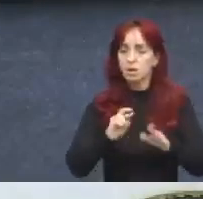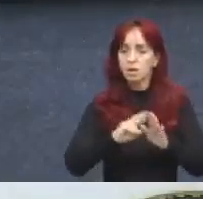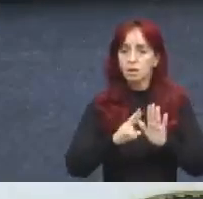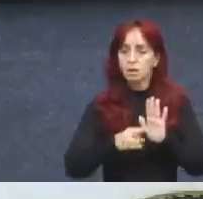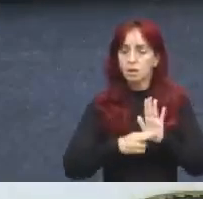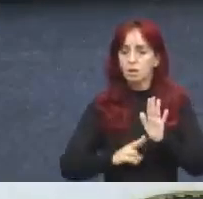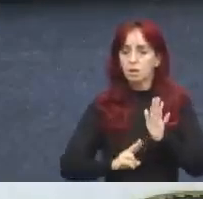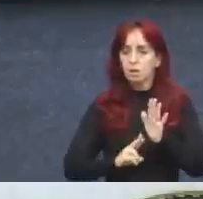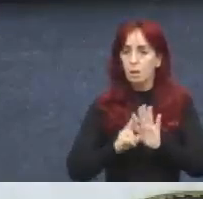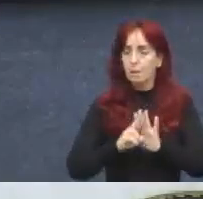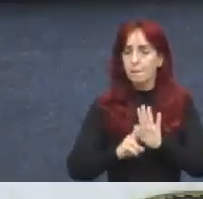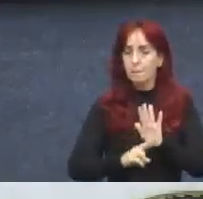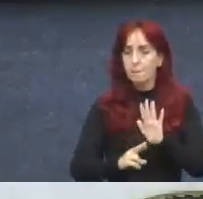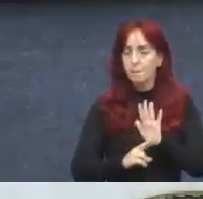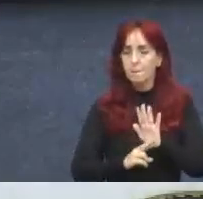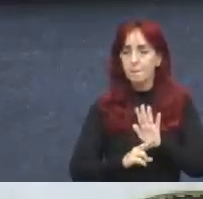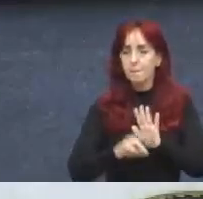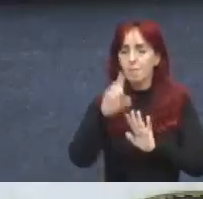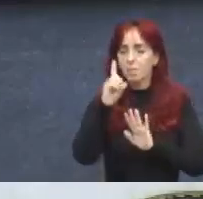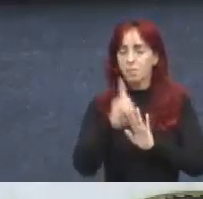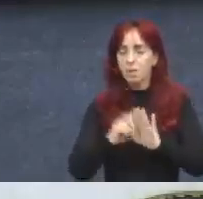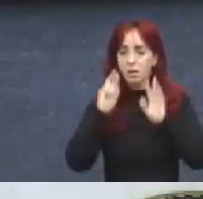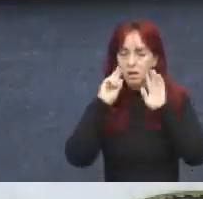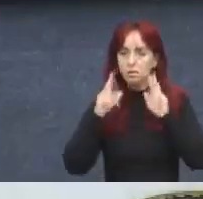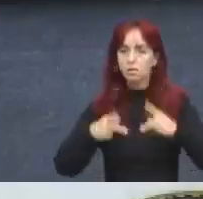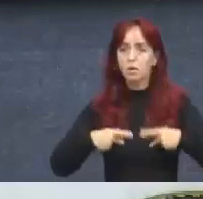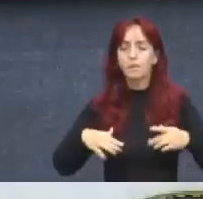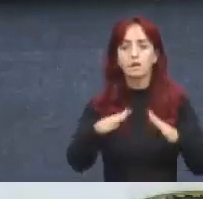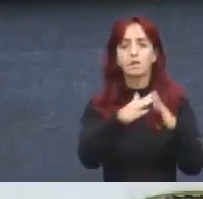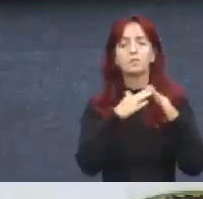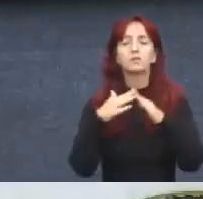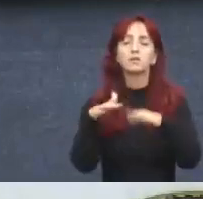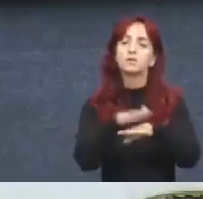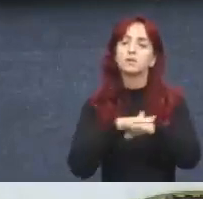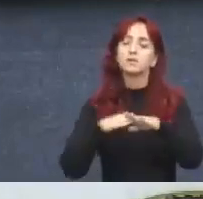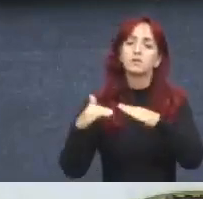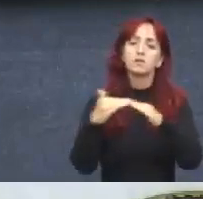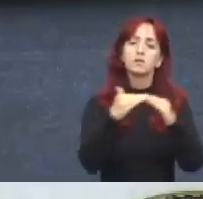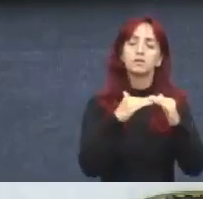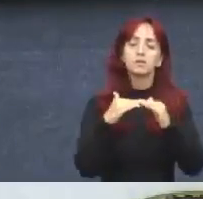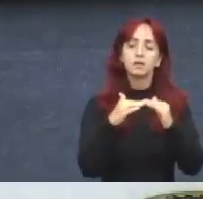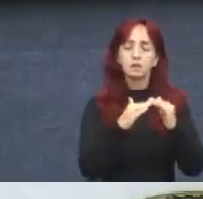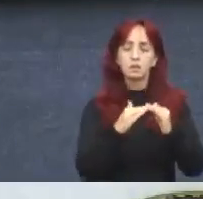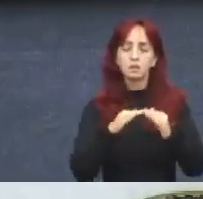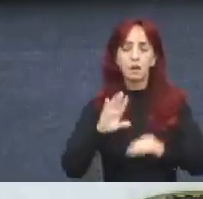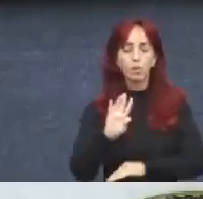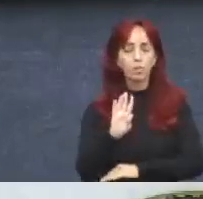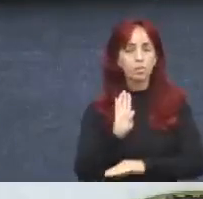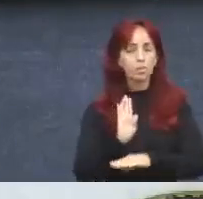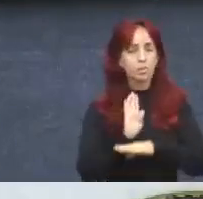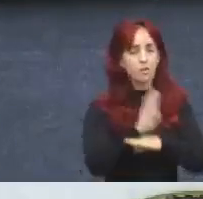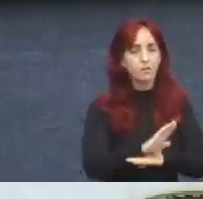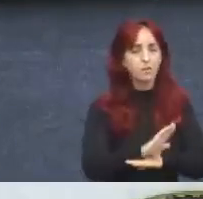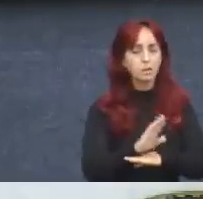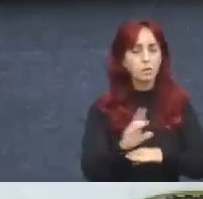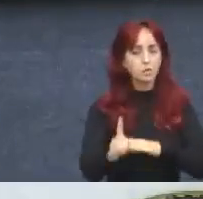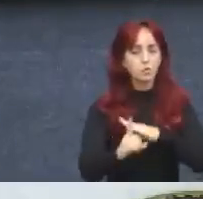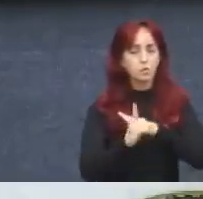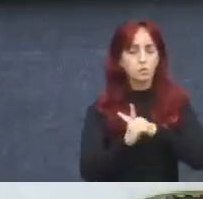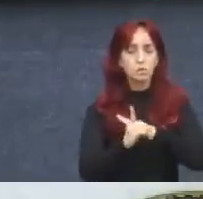legalidade, regimentalidade, direitos humanos, habitação, igualdade racial e defesa do consumidor, pela aprovação.